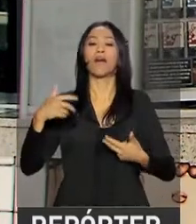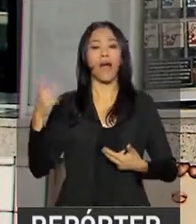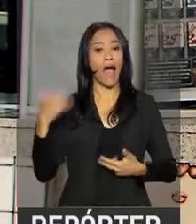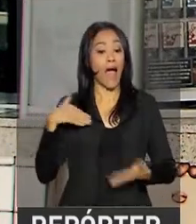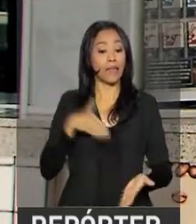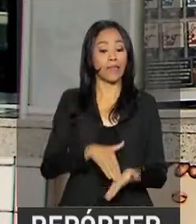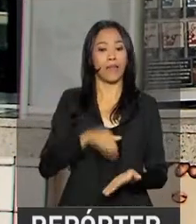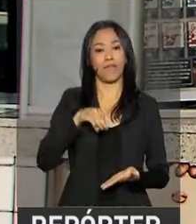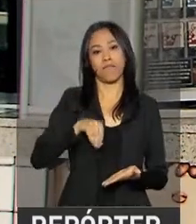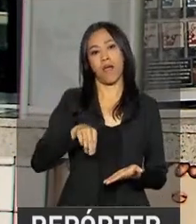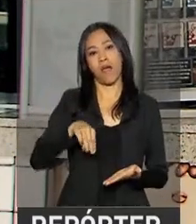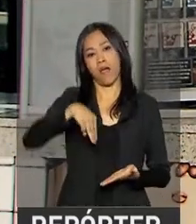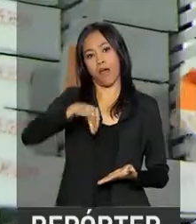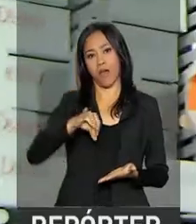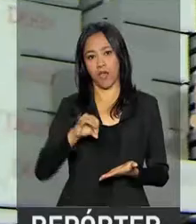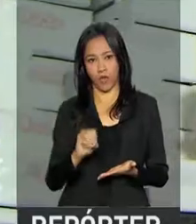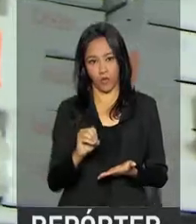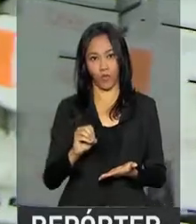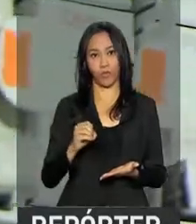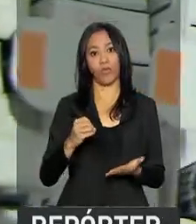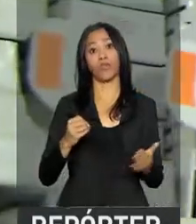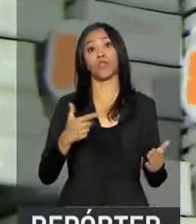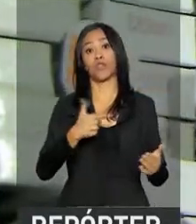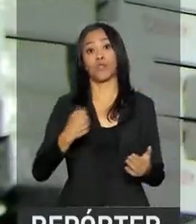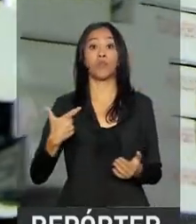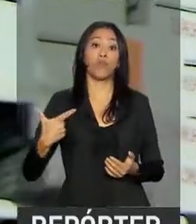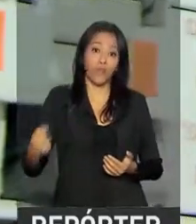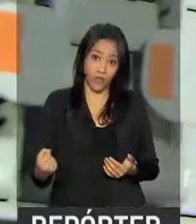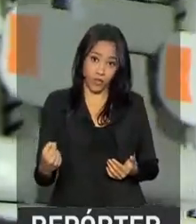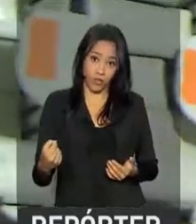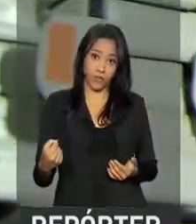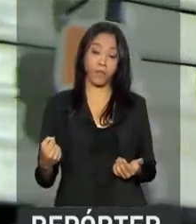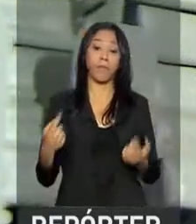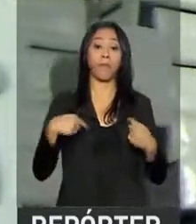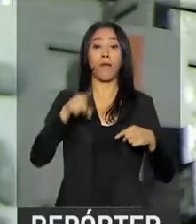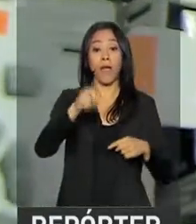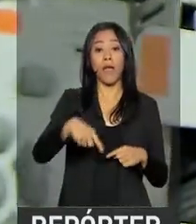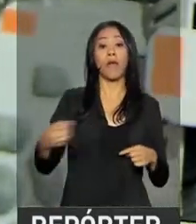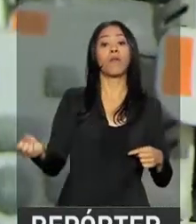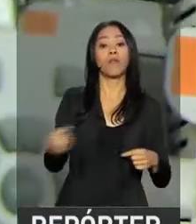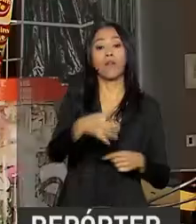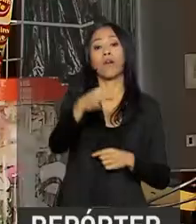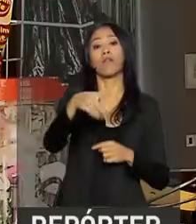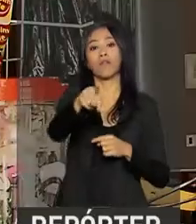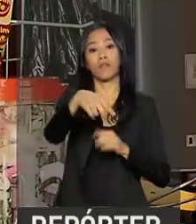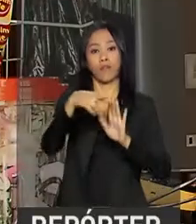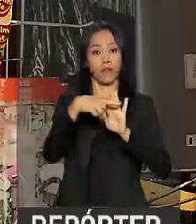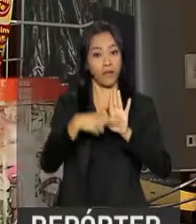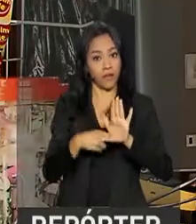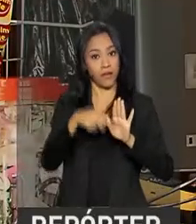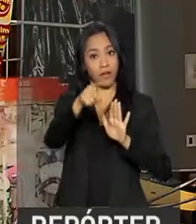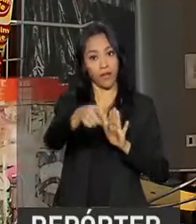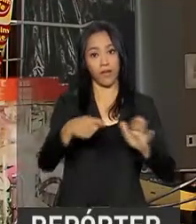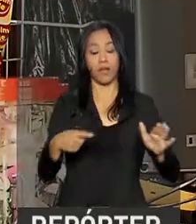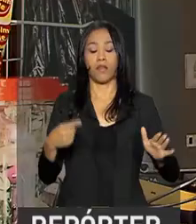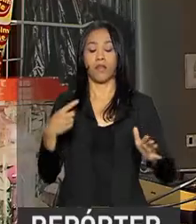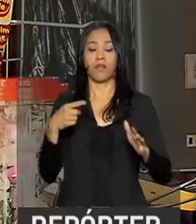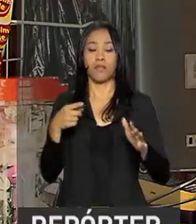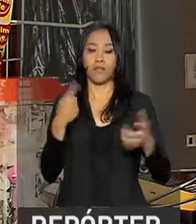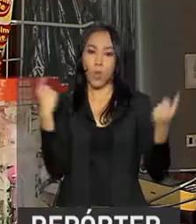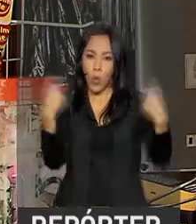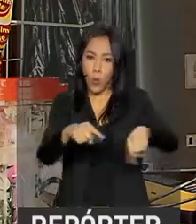até maio de 2020 esta é mais uma medida no avanço da legislação brasileira no combate ao consumo do cigarro